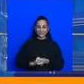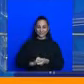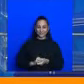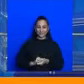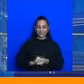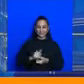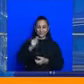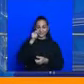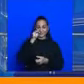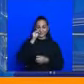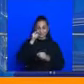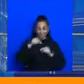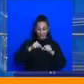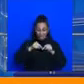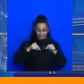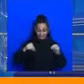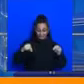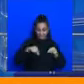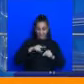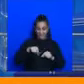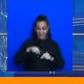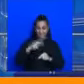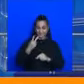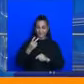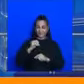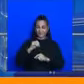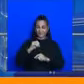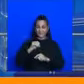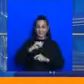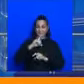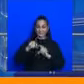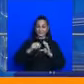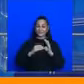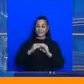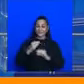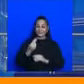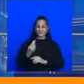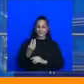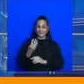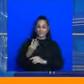03. Vamos confirmar os 20 números sorteados no concurso